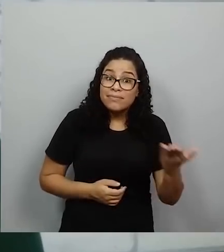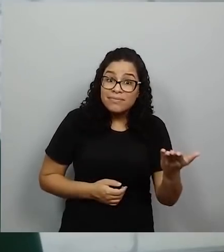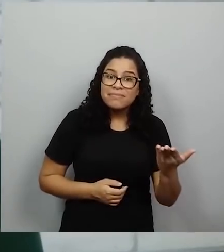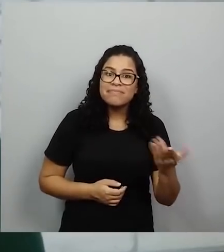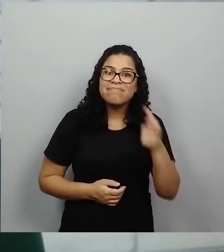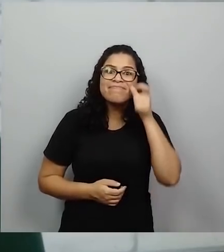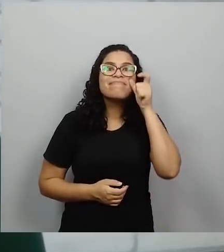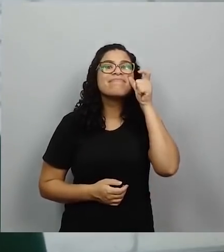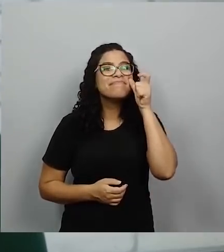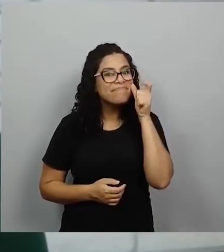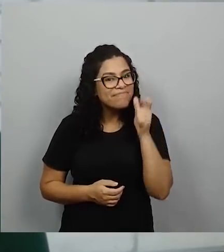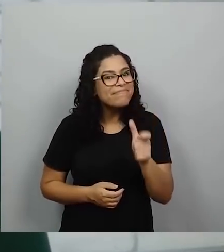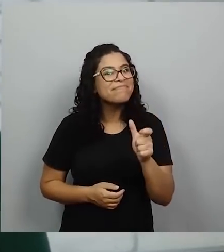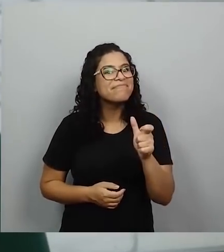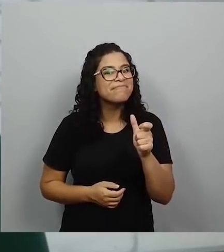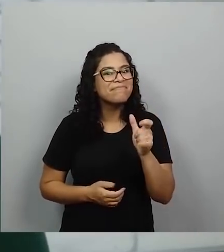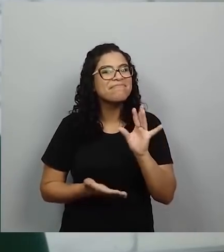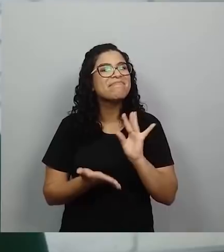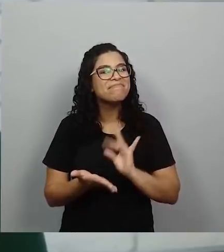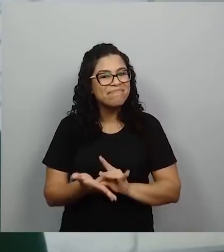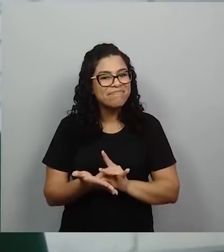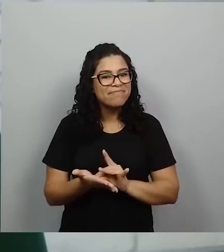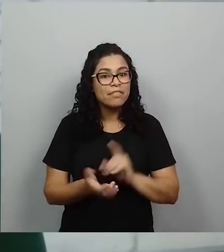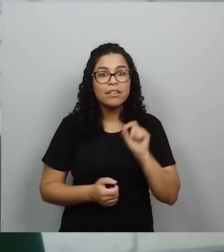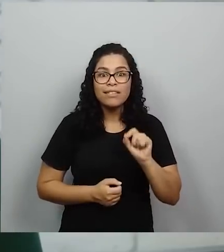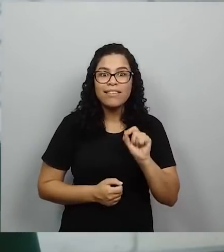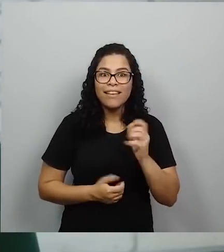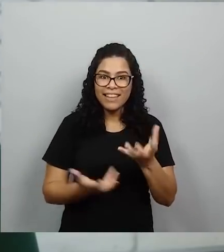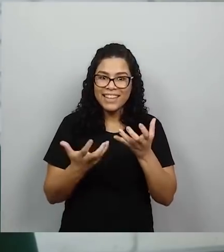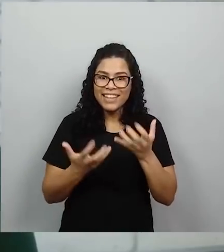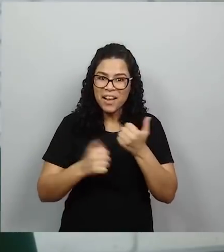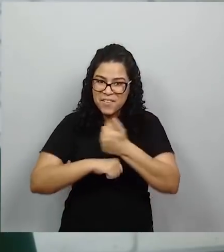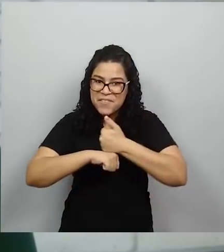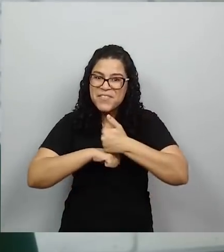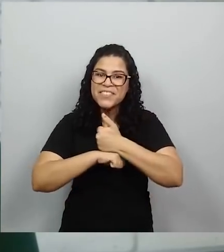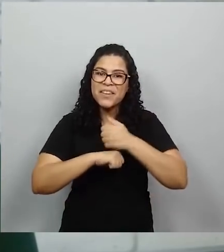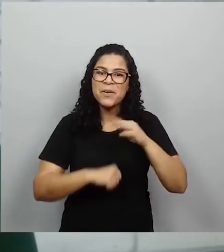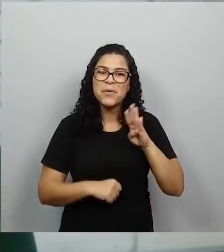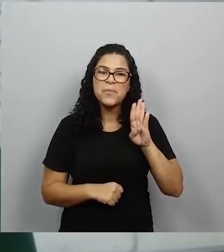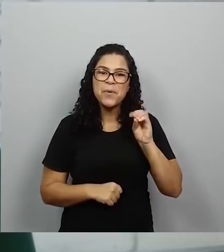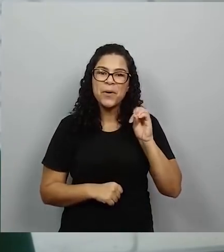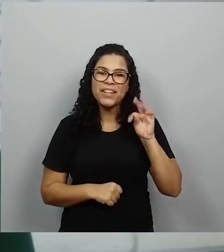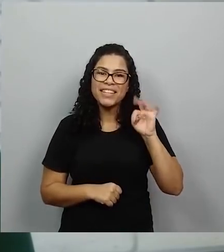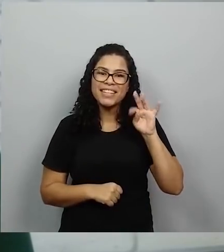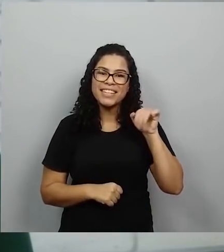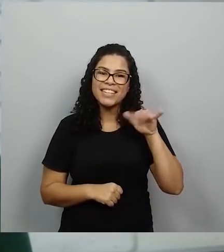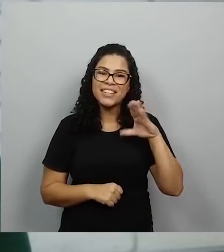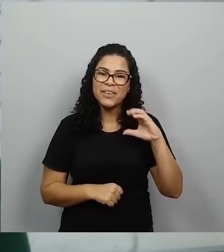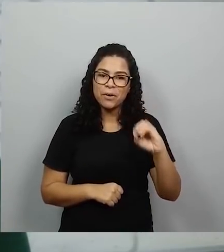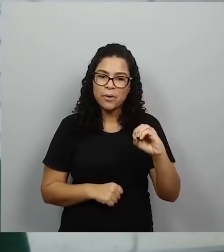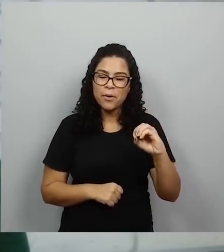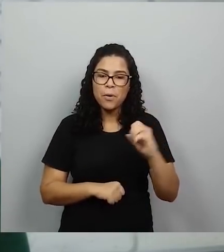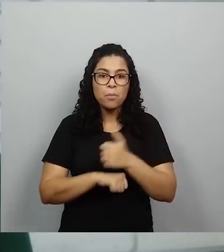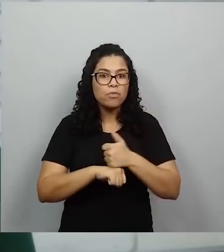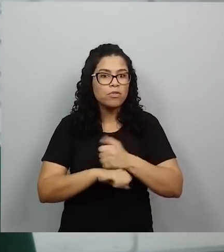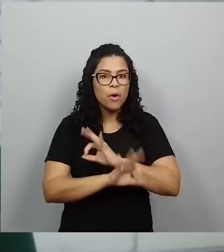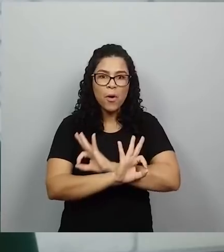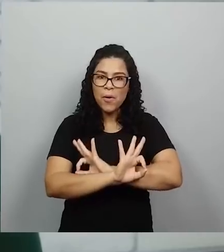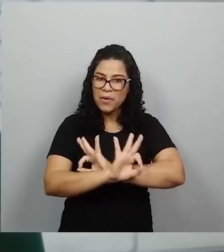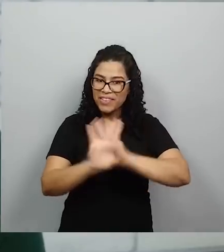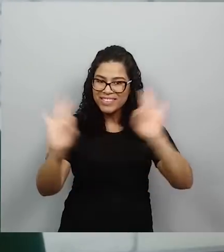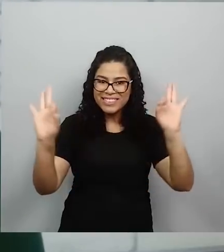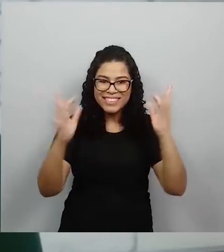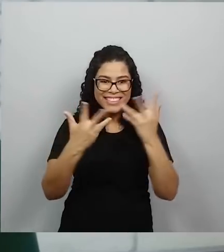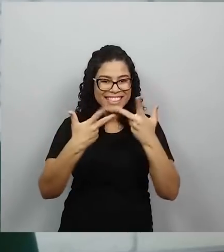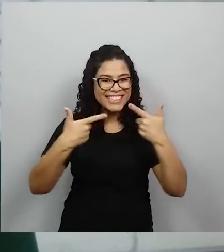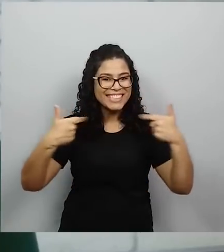que interessante? Ai, quem aí quer virar botânico? Ai, que profissão maravilhosa! Quero ver